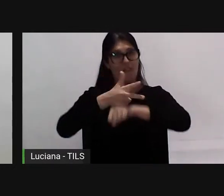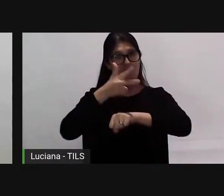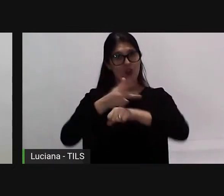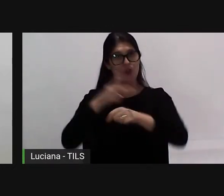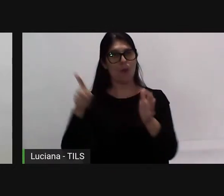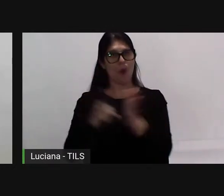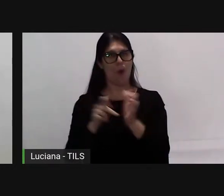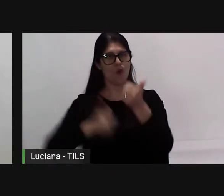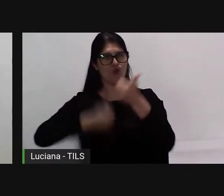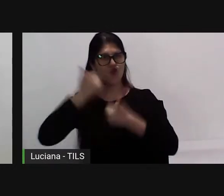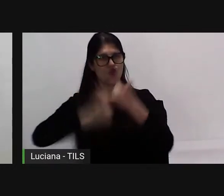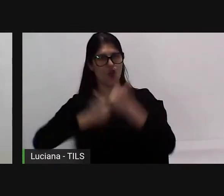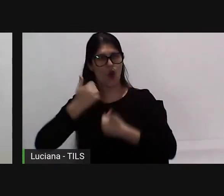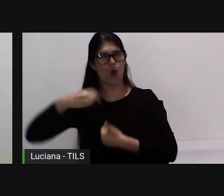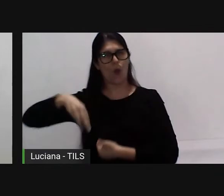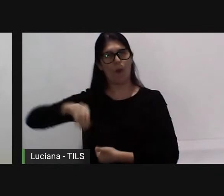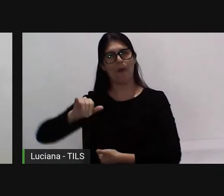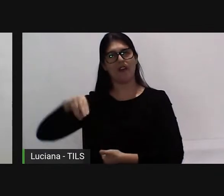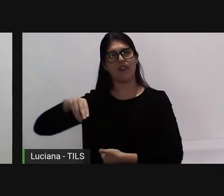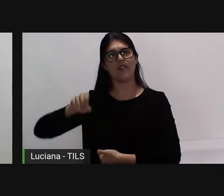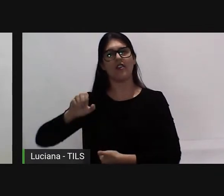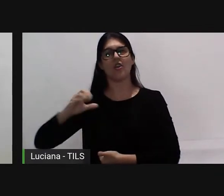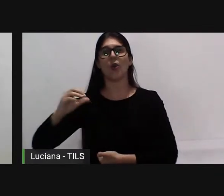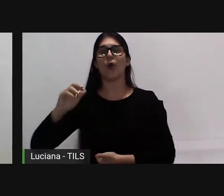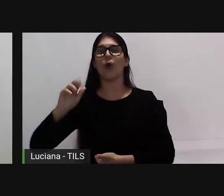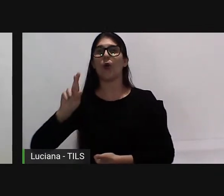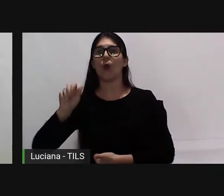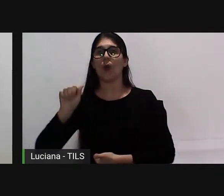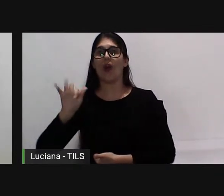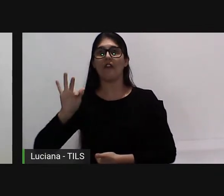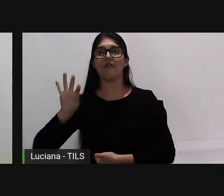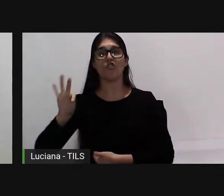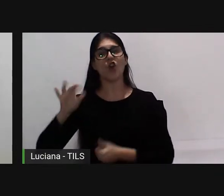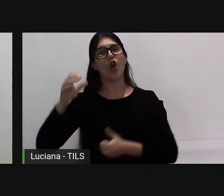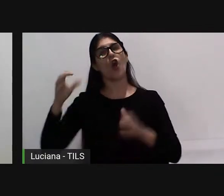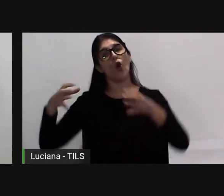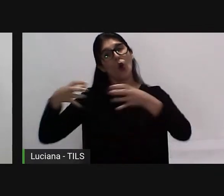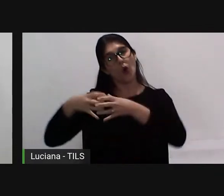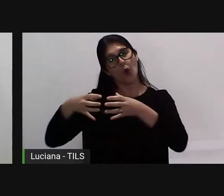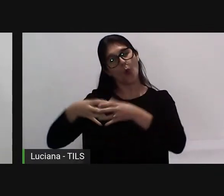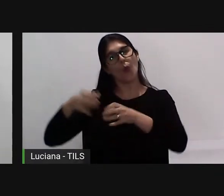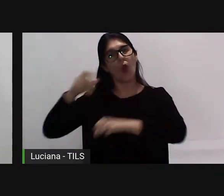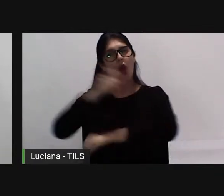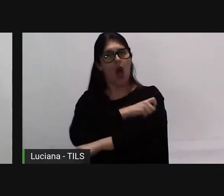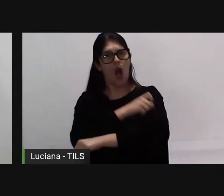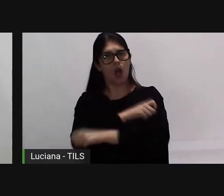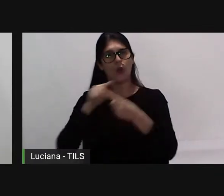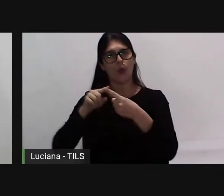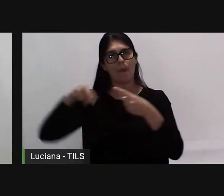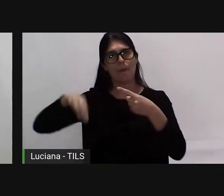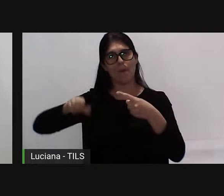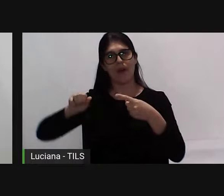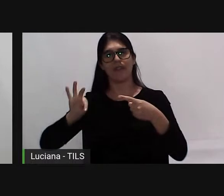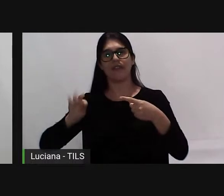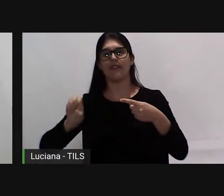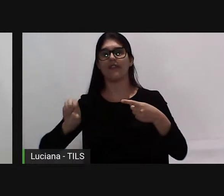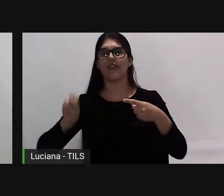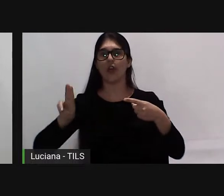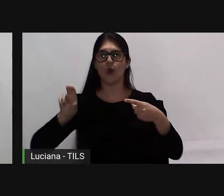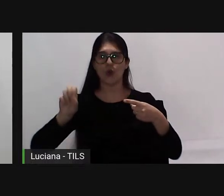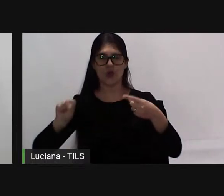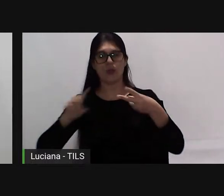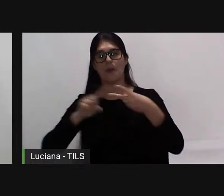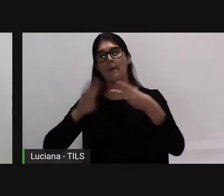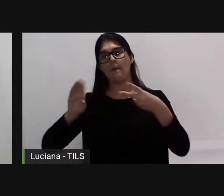uma construção coletiva dos estudantes Matheus Klafik, do quarto ano do audiovídeo, Bernardo